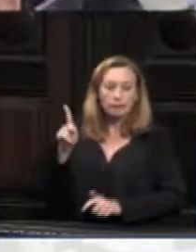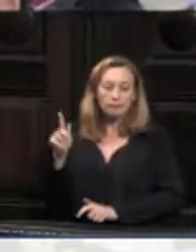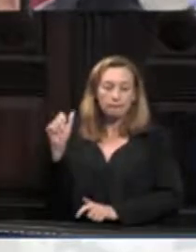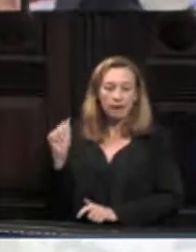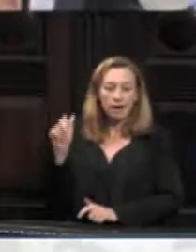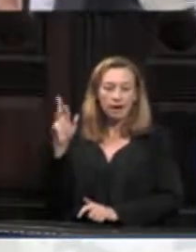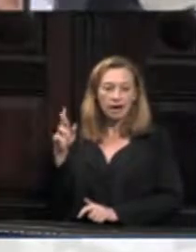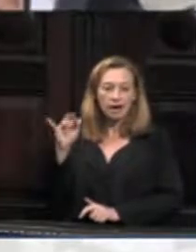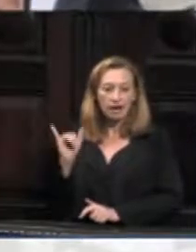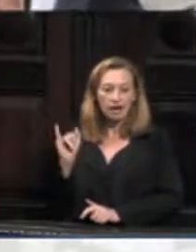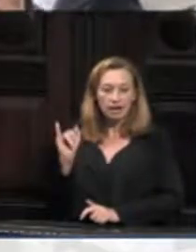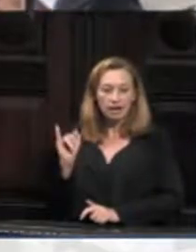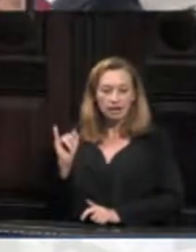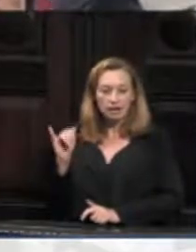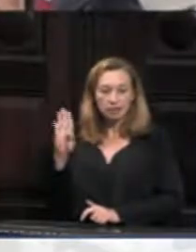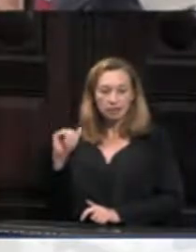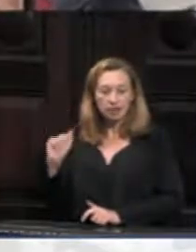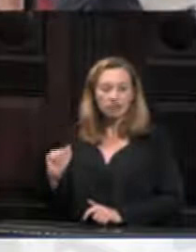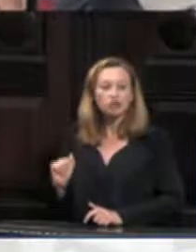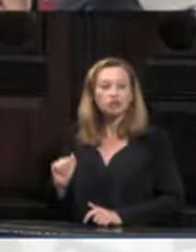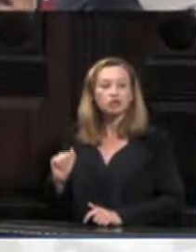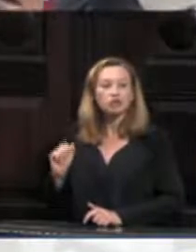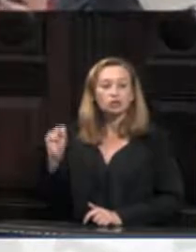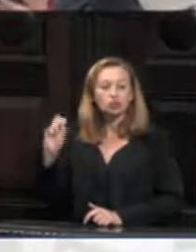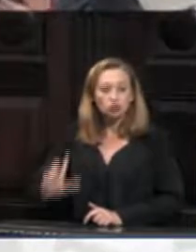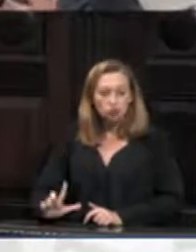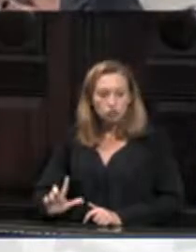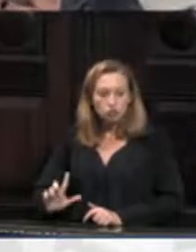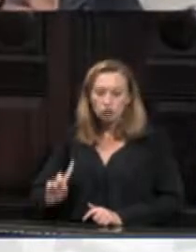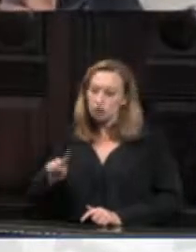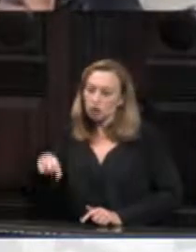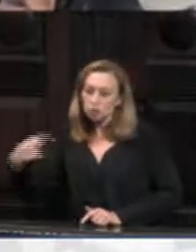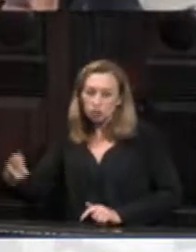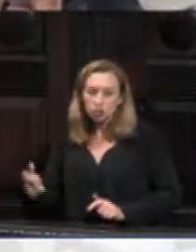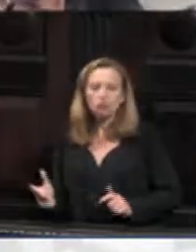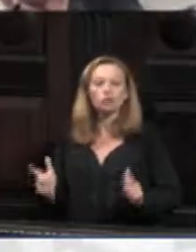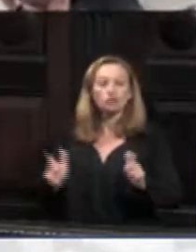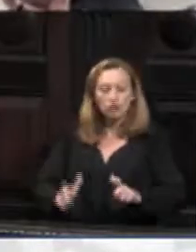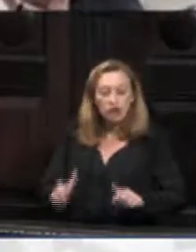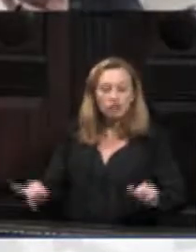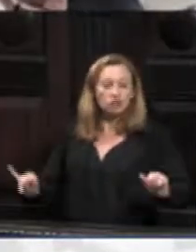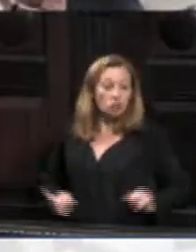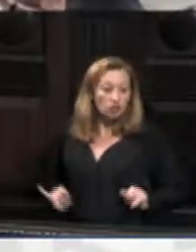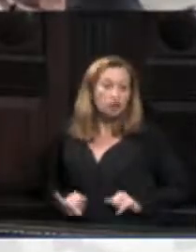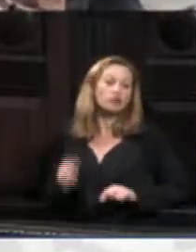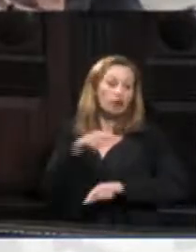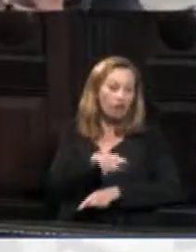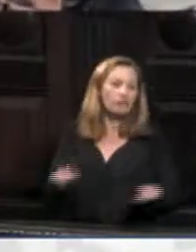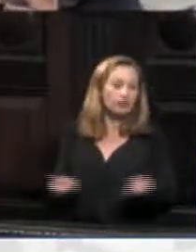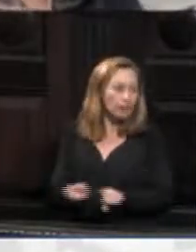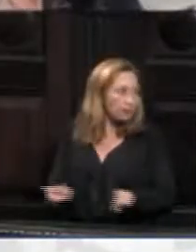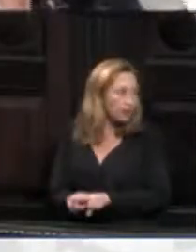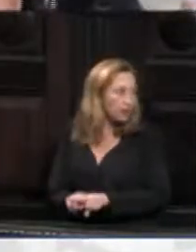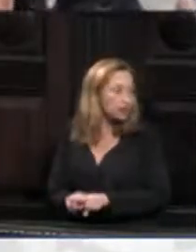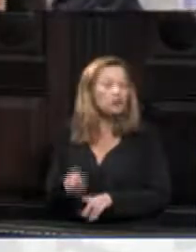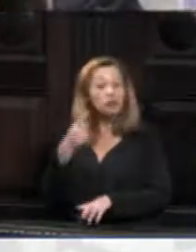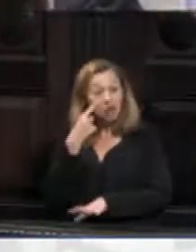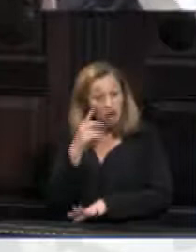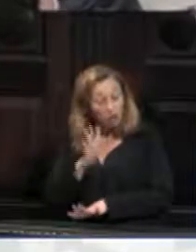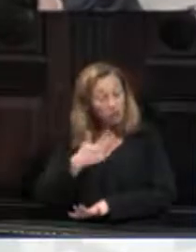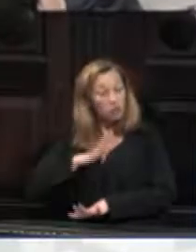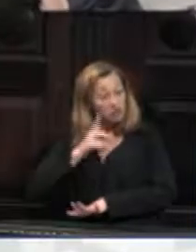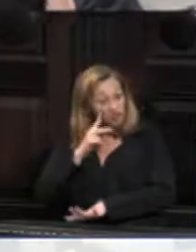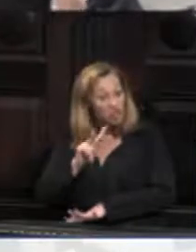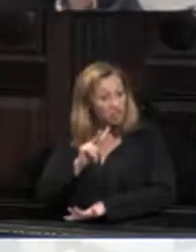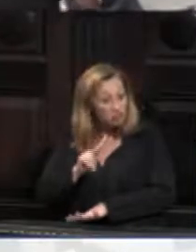mananciais e o Baixo Paraíba está sofrendo a intrusão salina lá e não tem recurso para tocar projetos dessa natureza. Mas nós já vamos enfrentar isso naquele